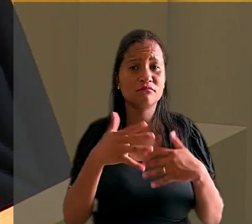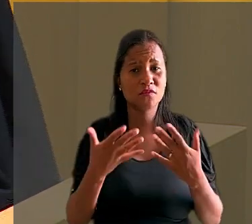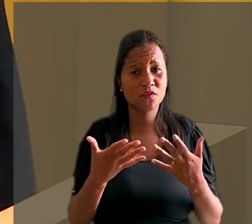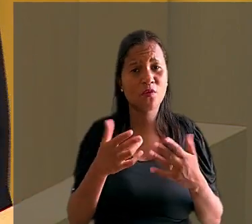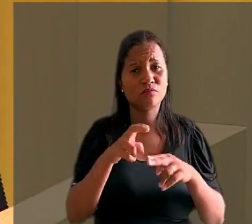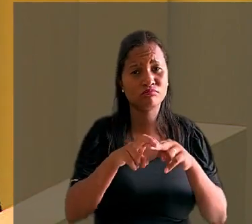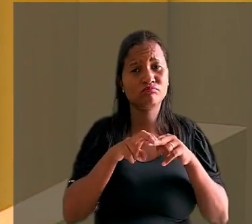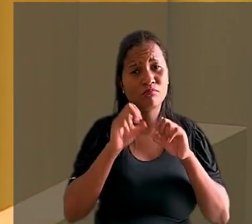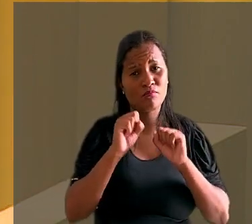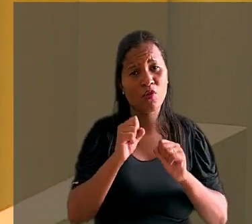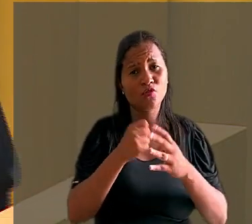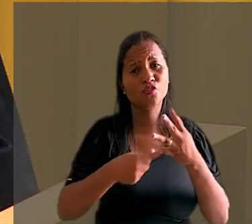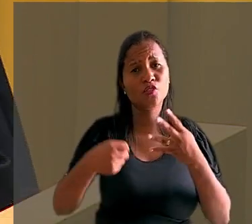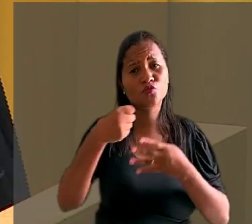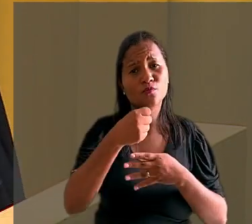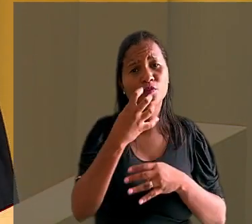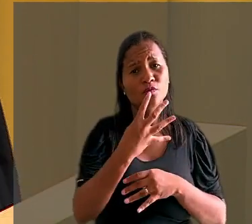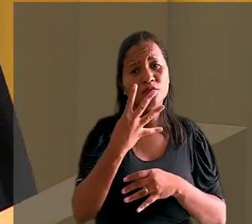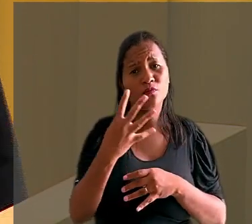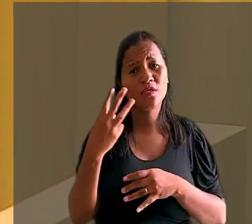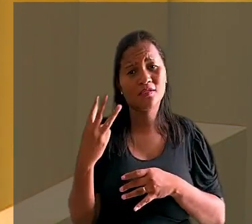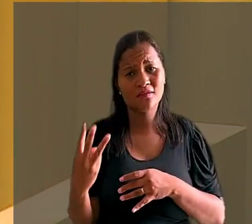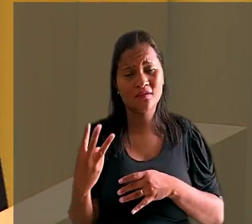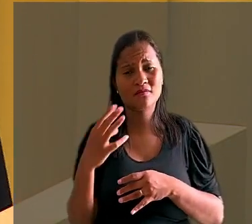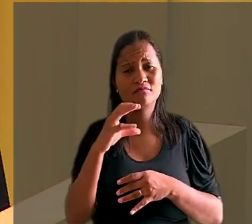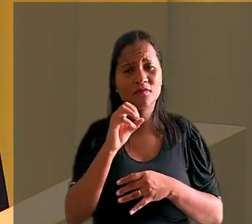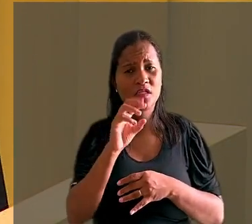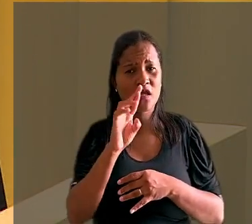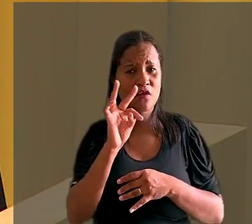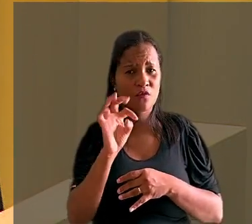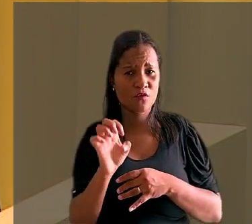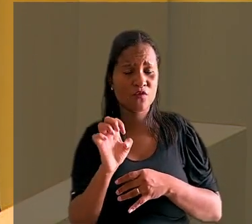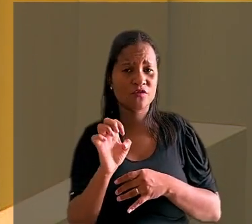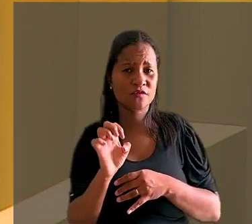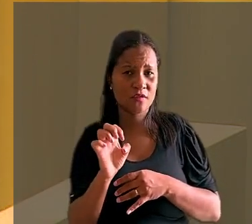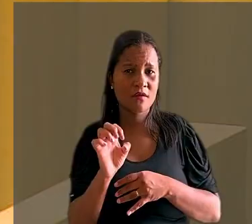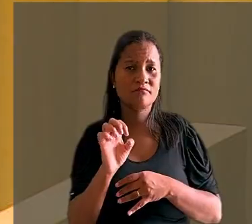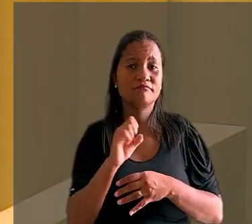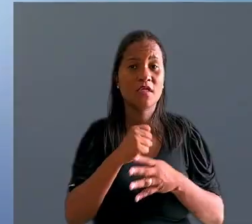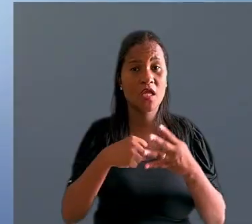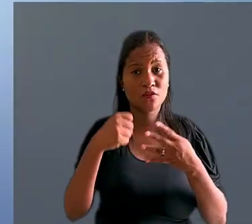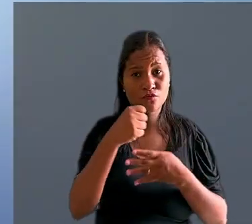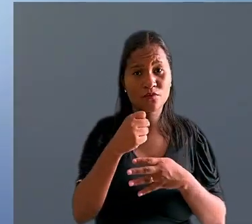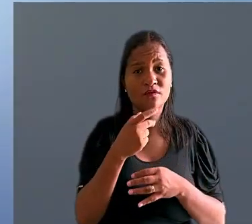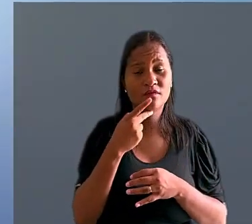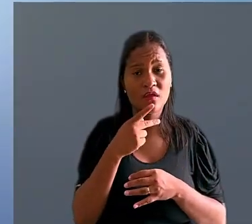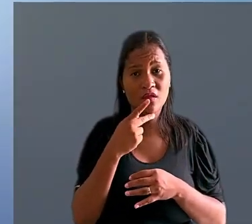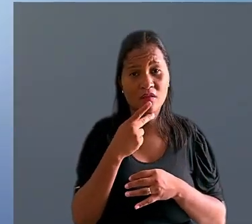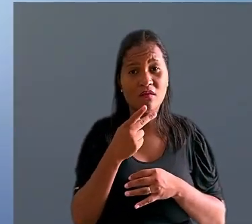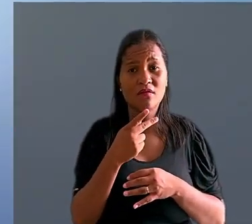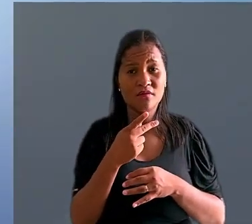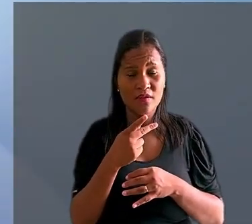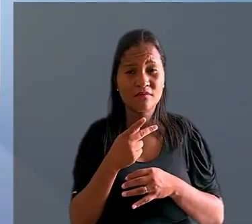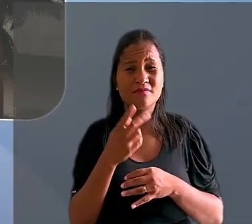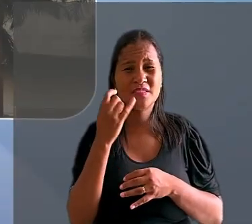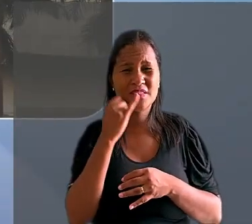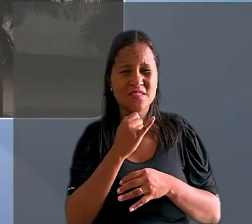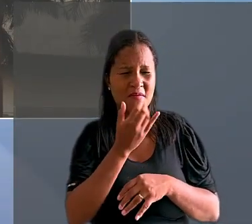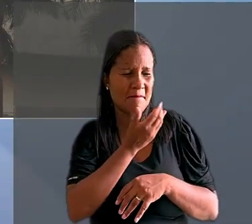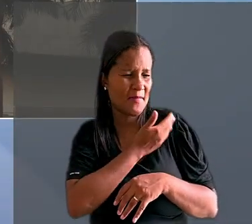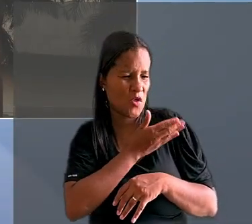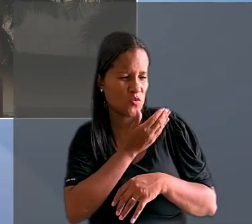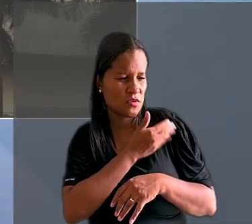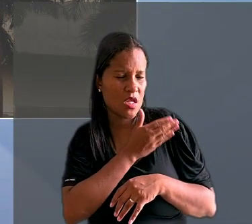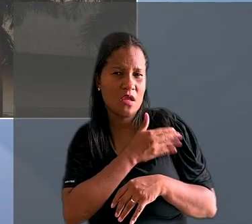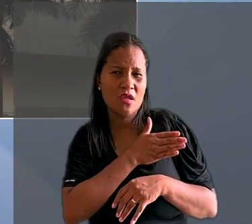isso, defendeu ser aplicável ao caso a súmula 443 da Corte. De acordo com o dispositivo,